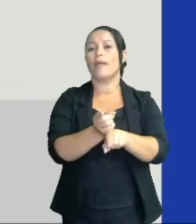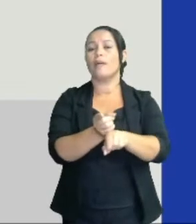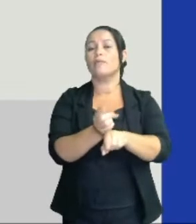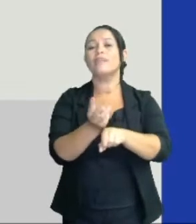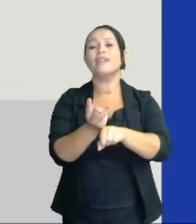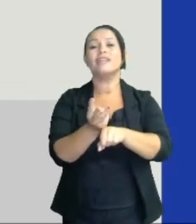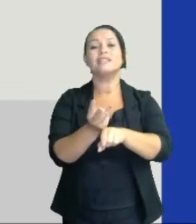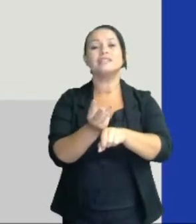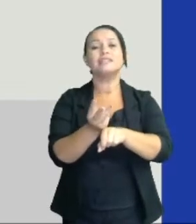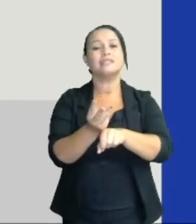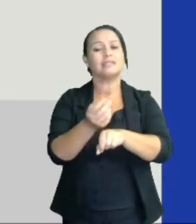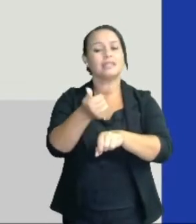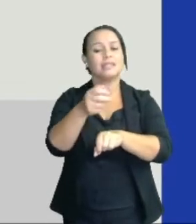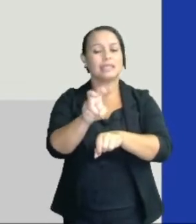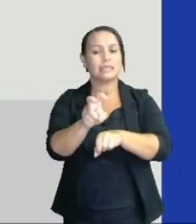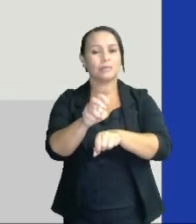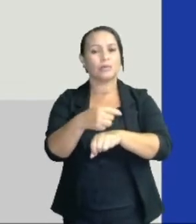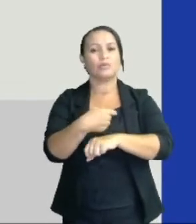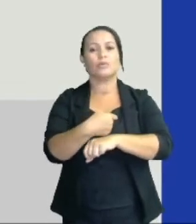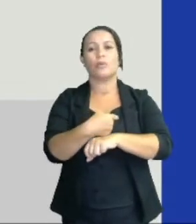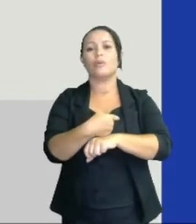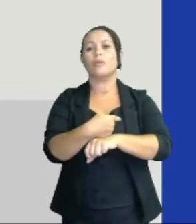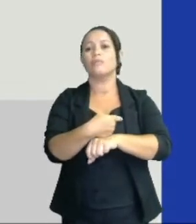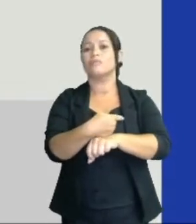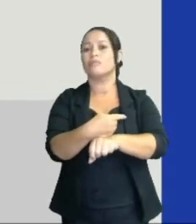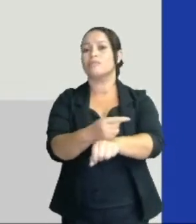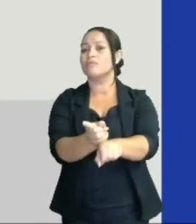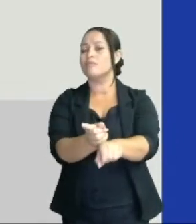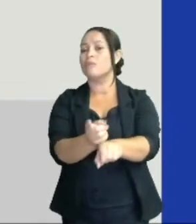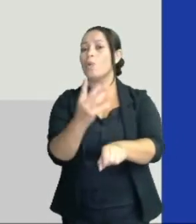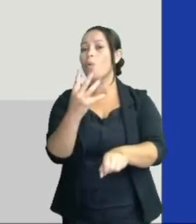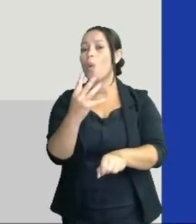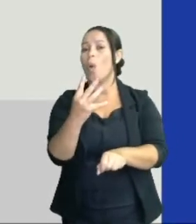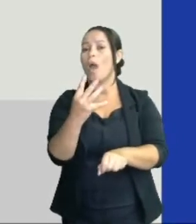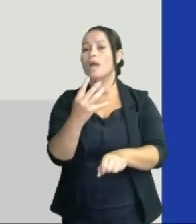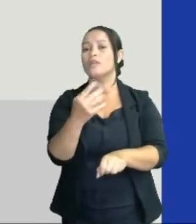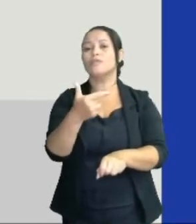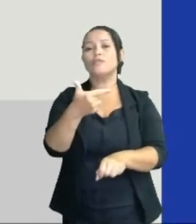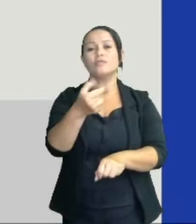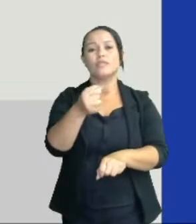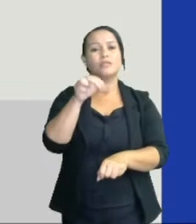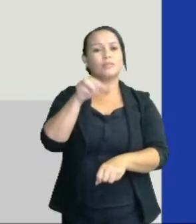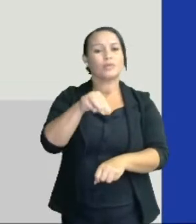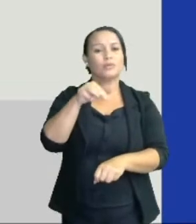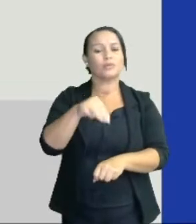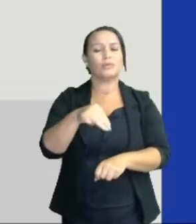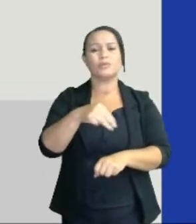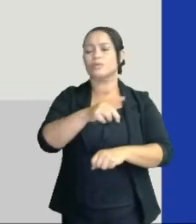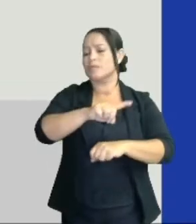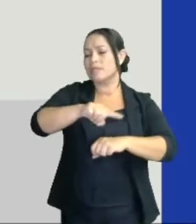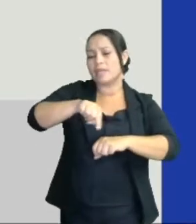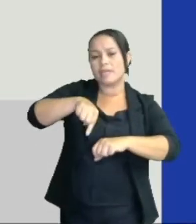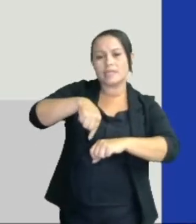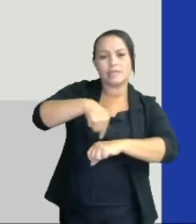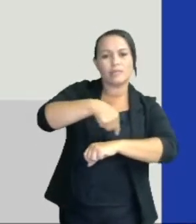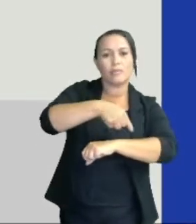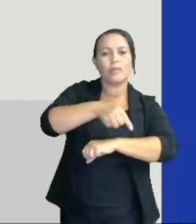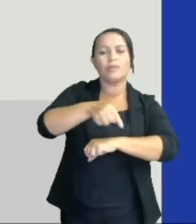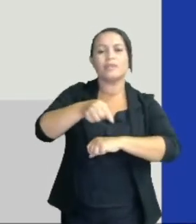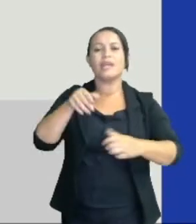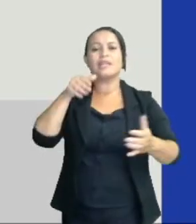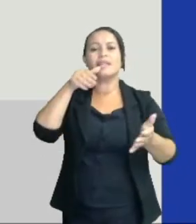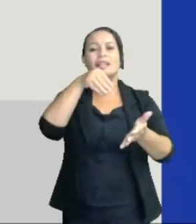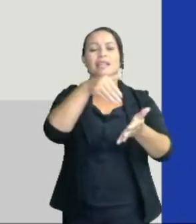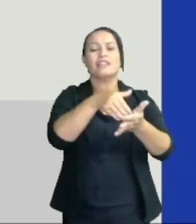para o 3, 15 minutos. Quando apontar para o 4, 20 minutos. E assim por diante,